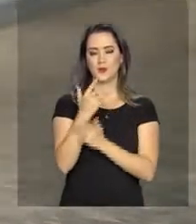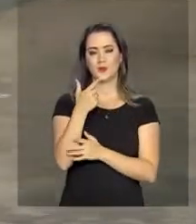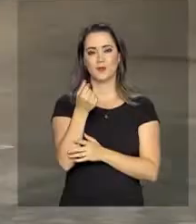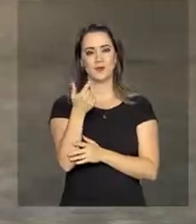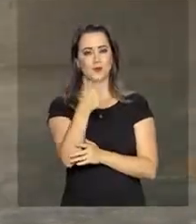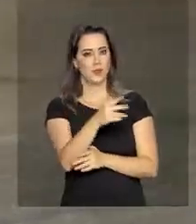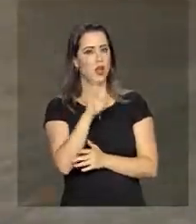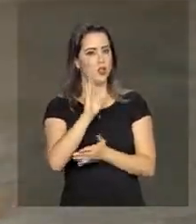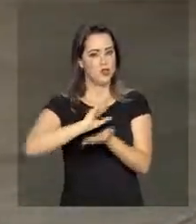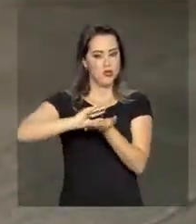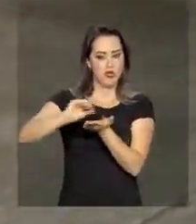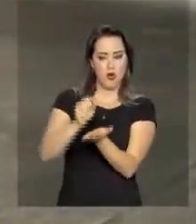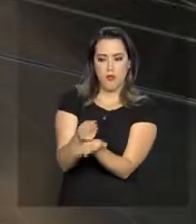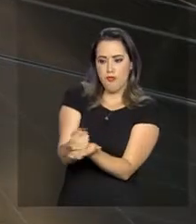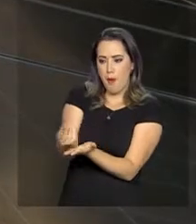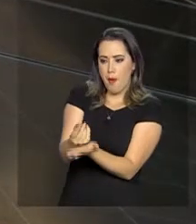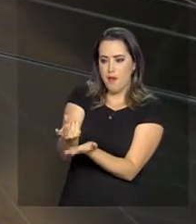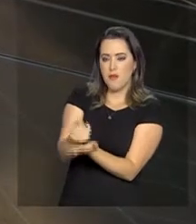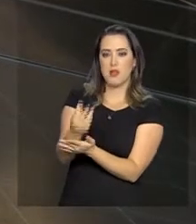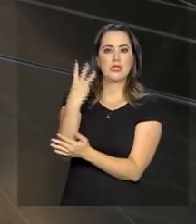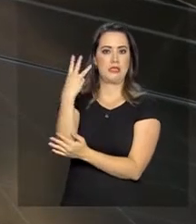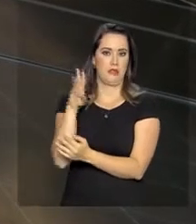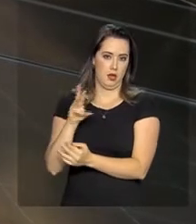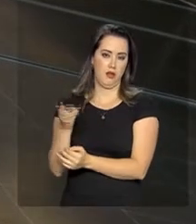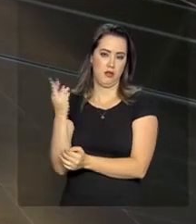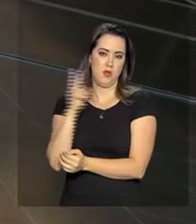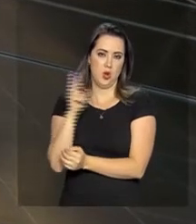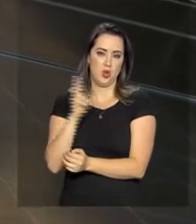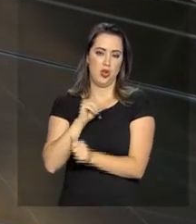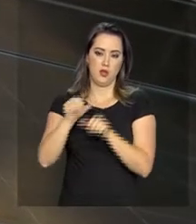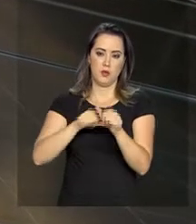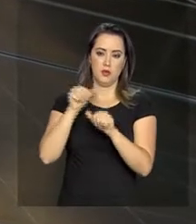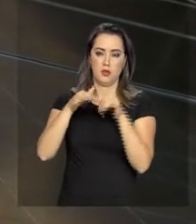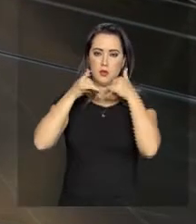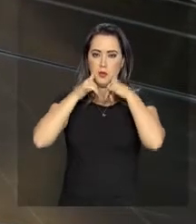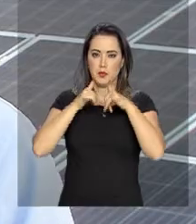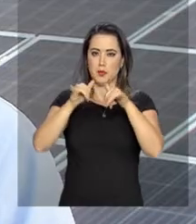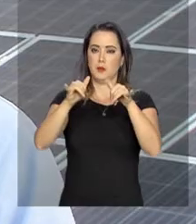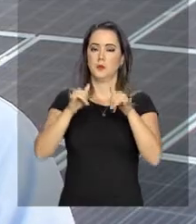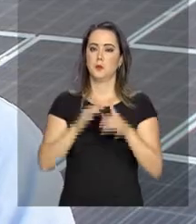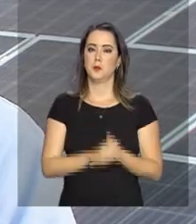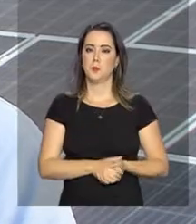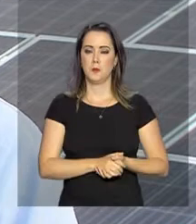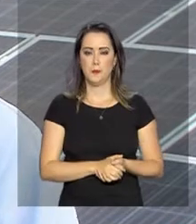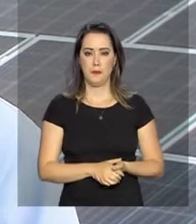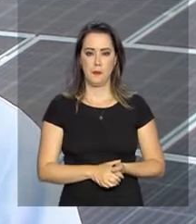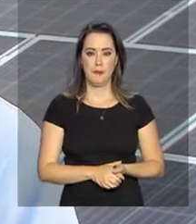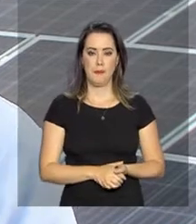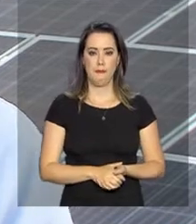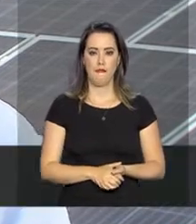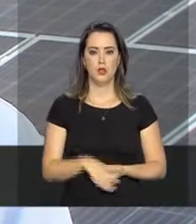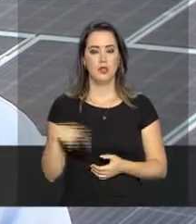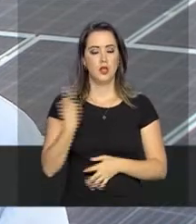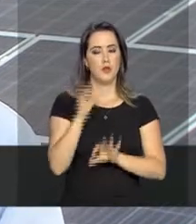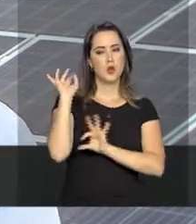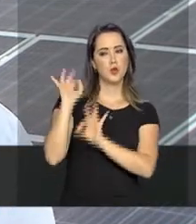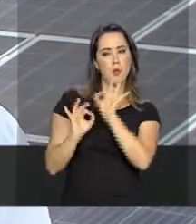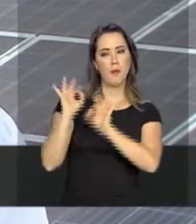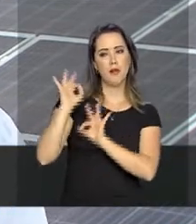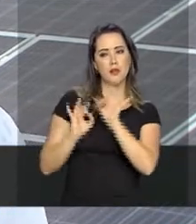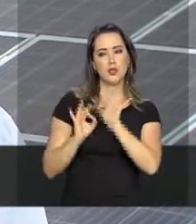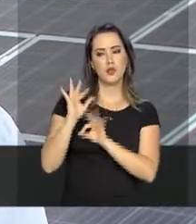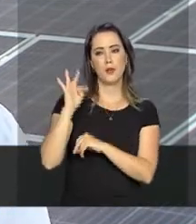investiu três milhões de reais na estrutura que vai produzir energia limpa nossos cálculos de projeção de